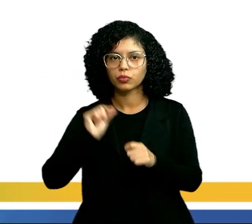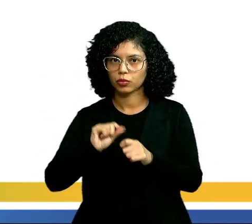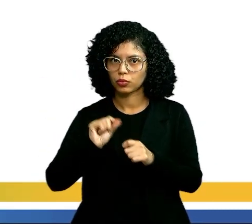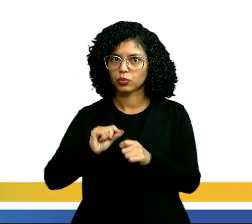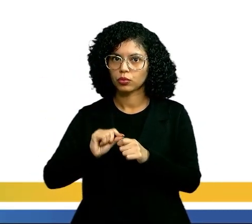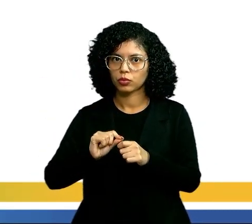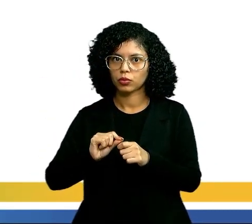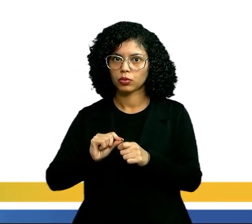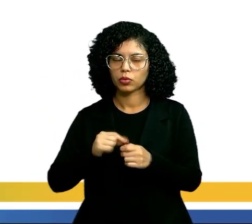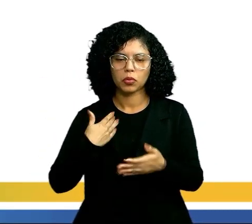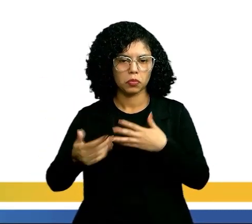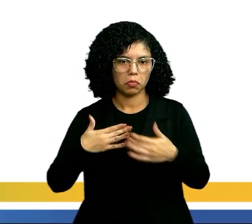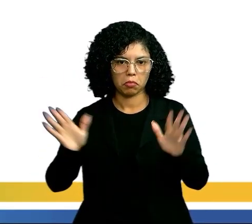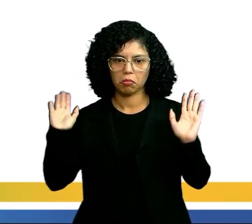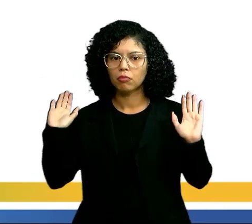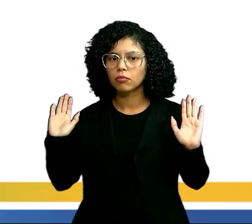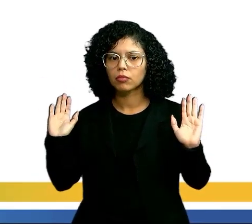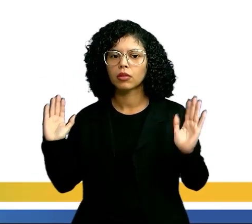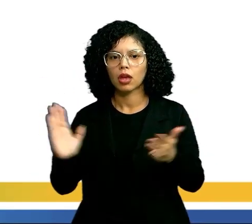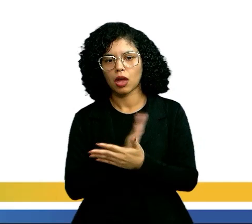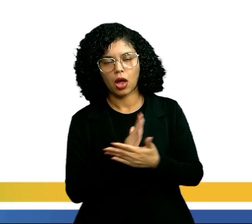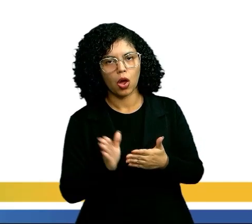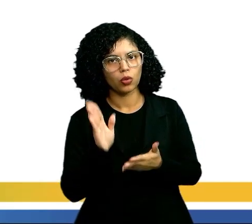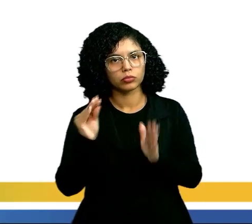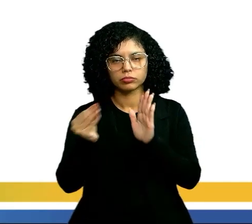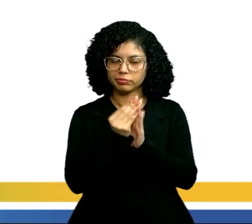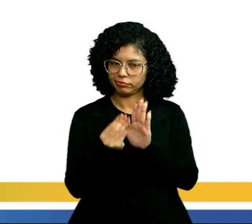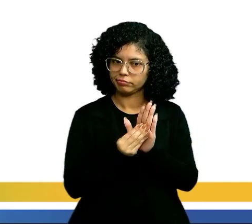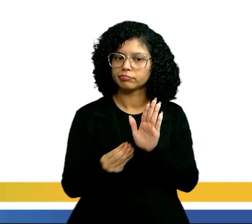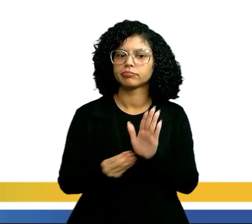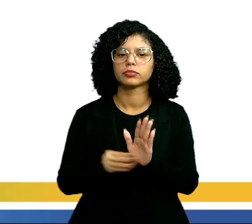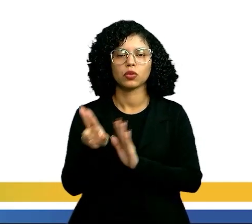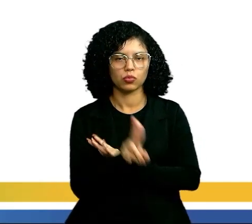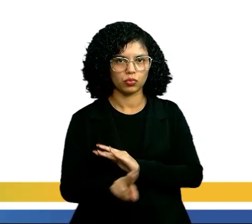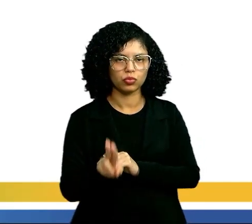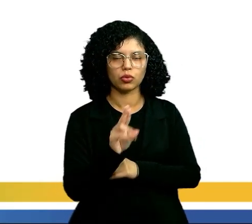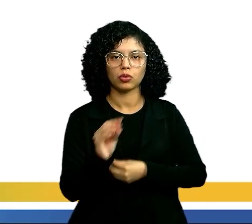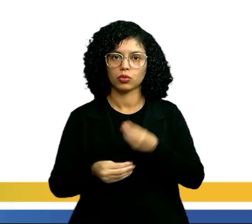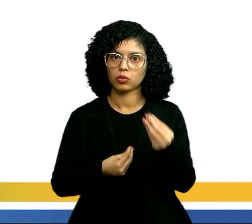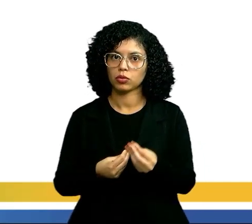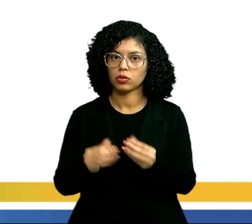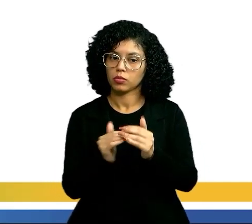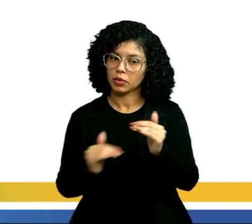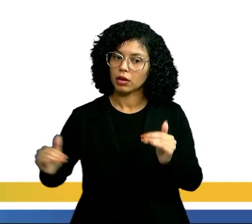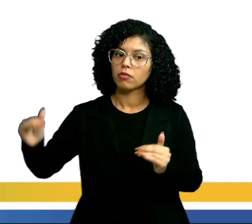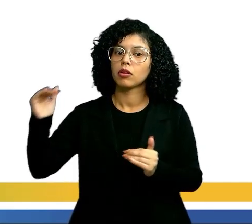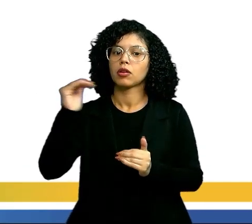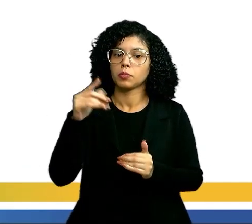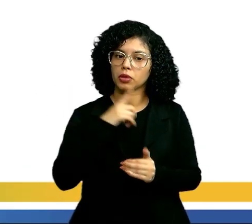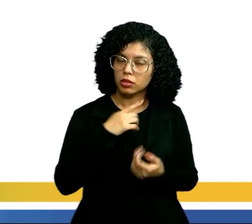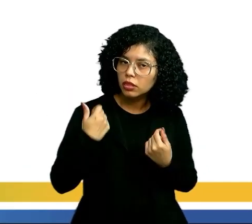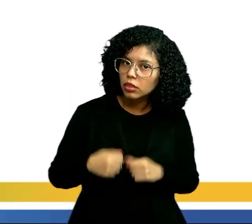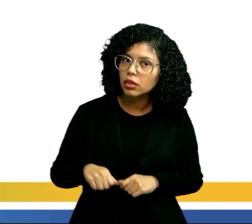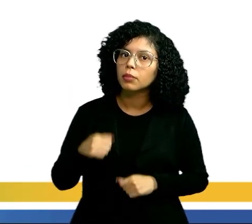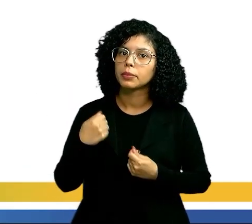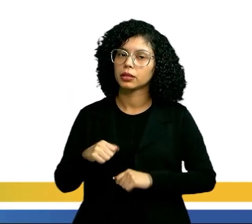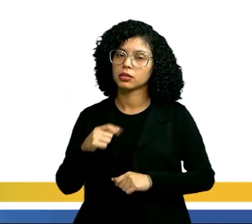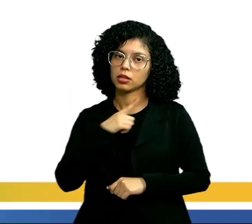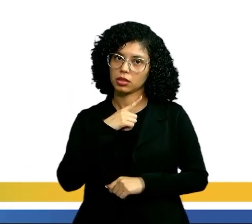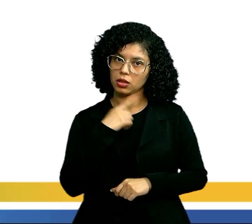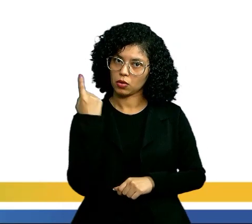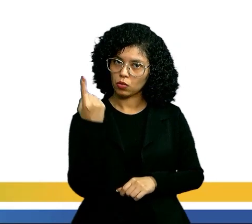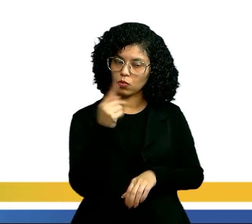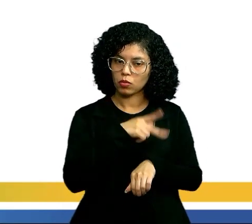feita de qualquer maneira. Alguns fatores são utilizados, são relevantes para que um determinado país